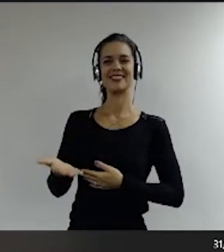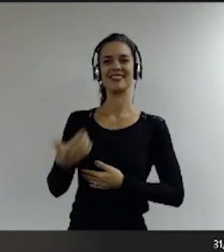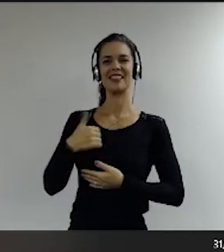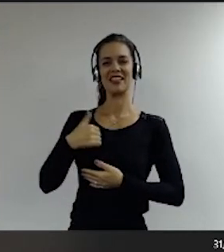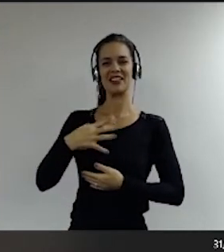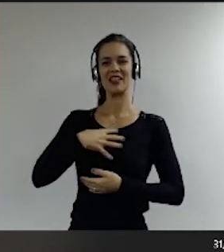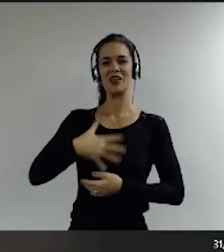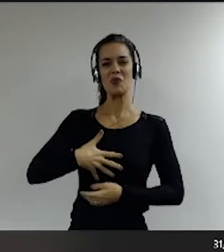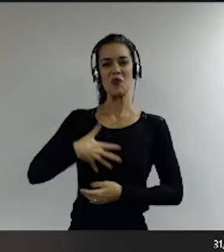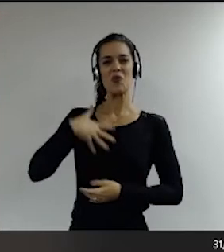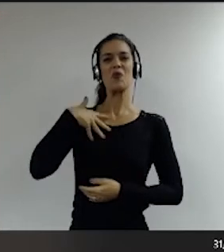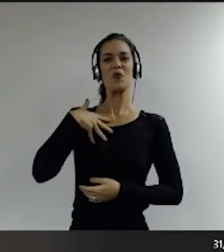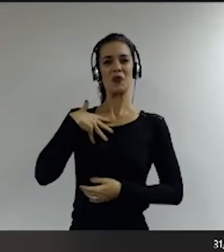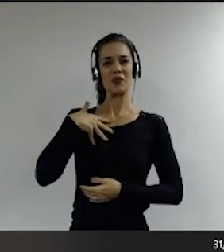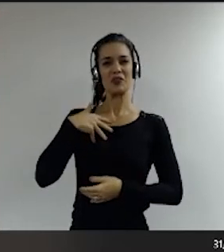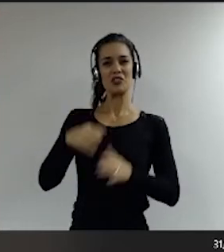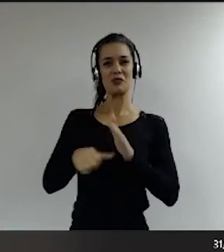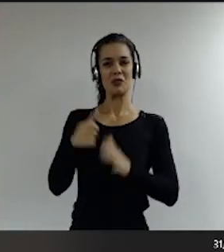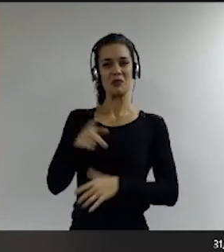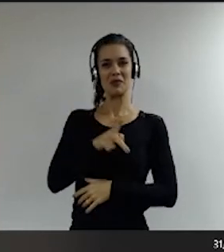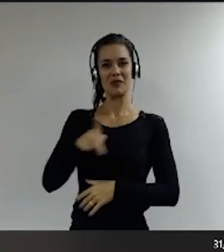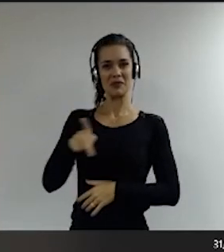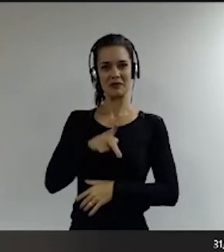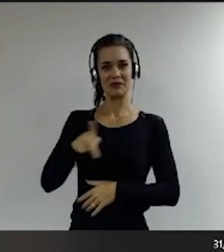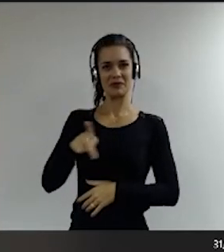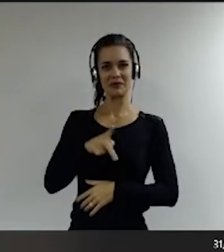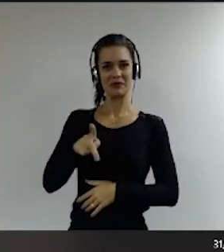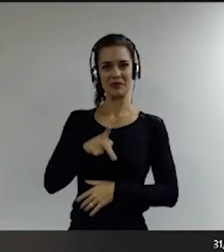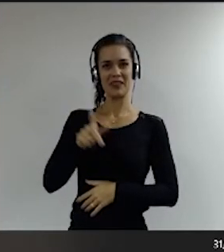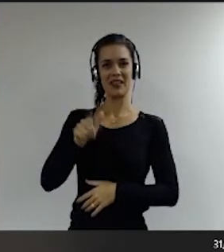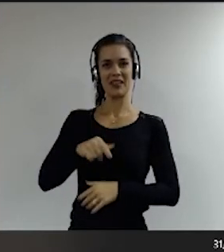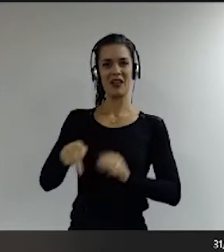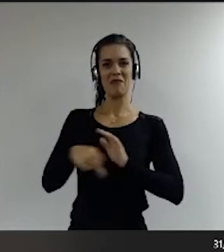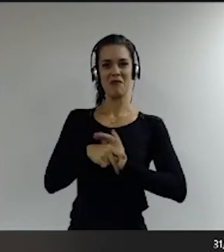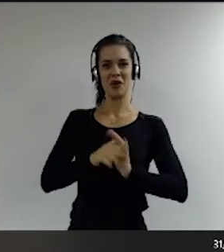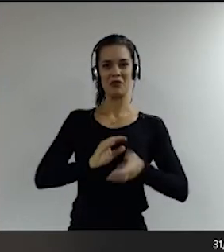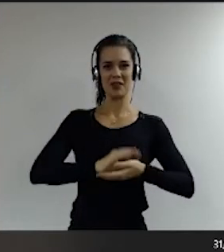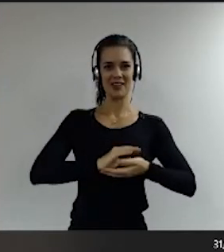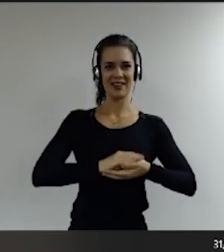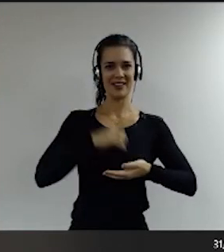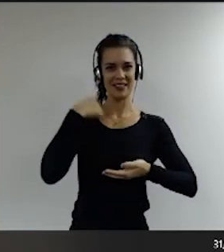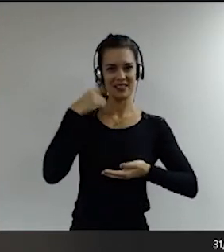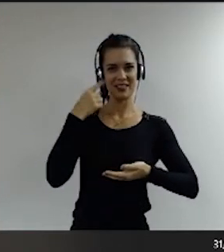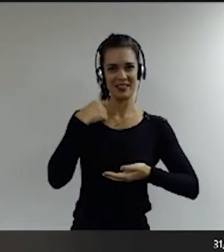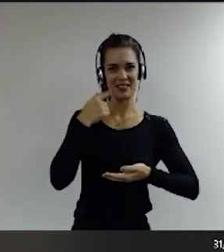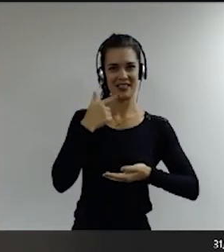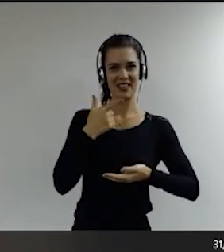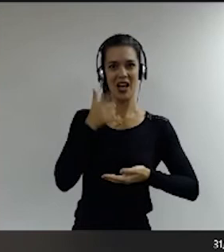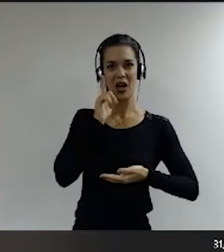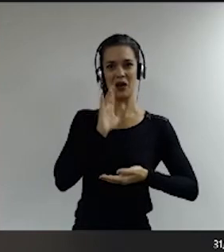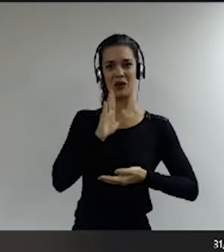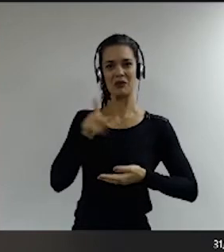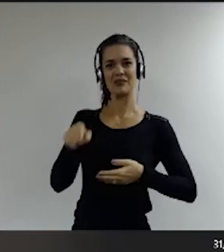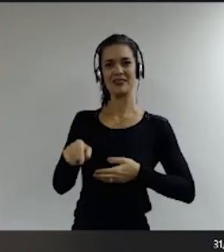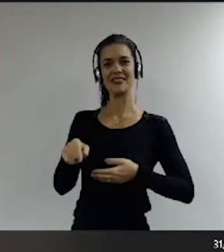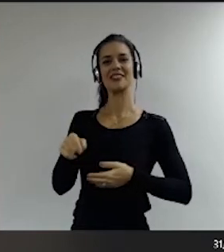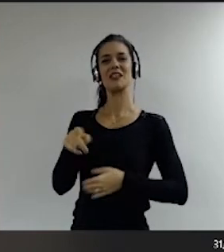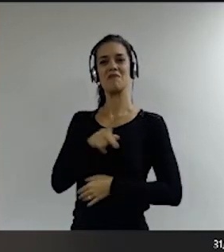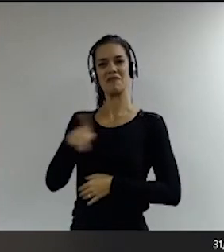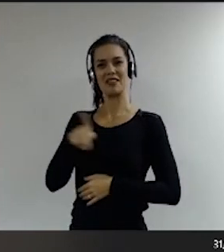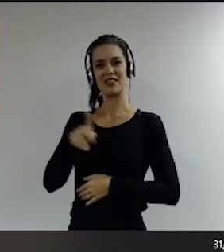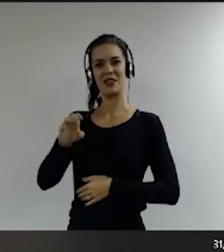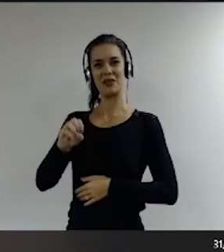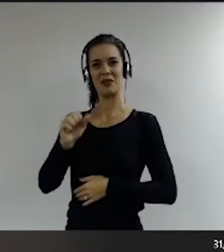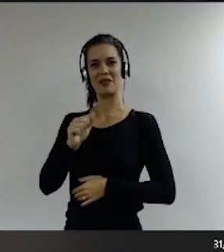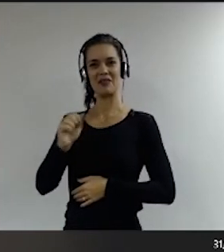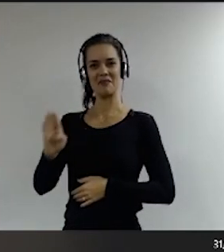esse orgulho de ter sido o primeiro presidente oriundo da Caixa dos Advogados a chegar à presidência do Conselho Federal. E quero